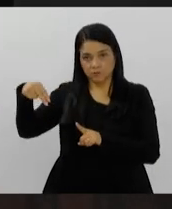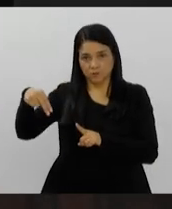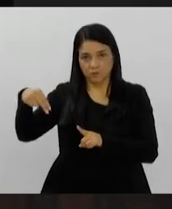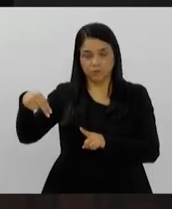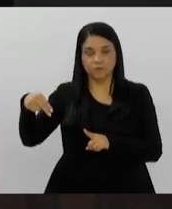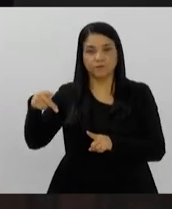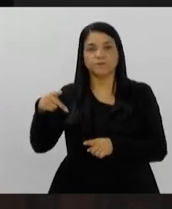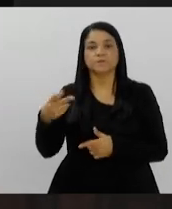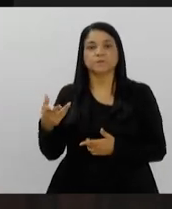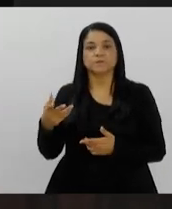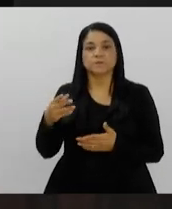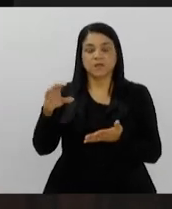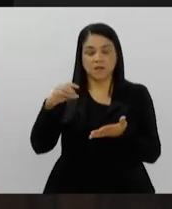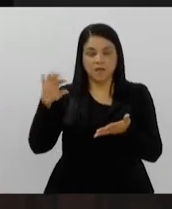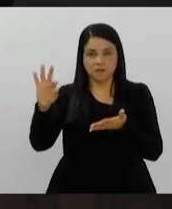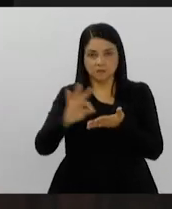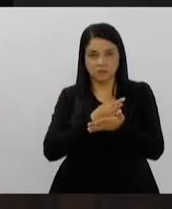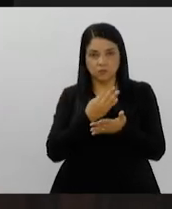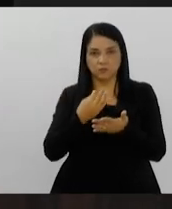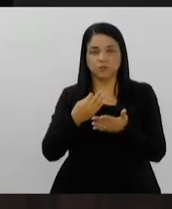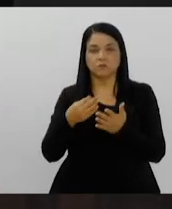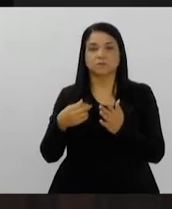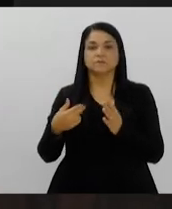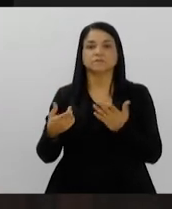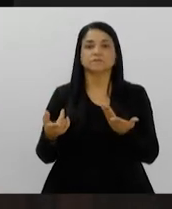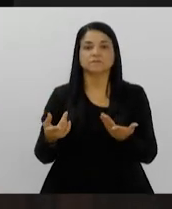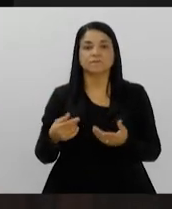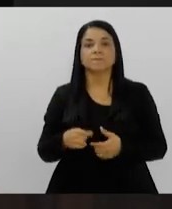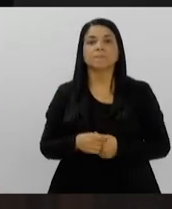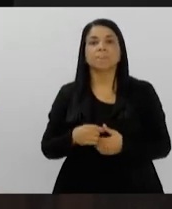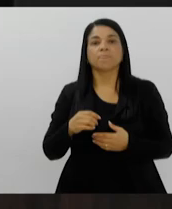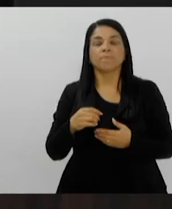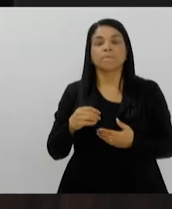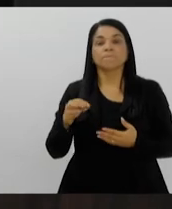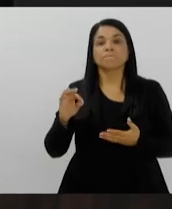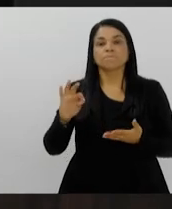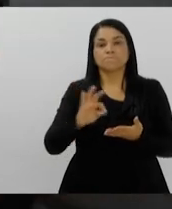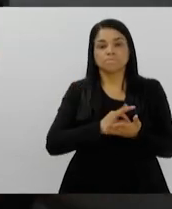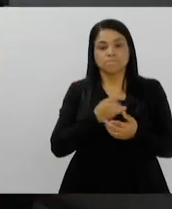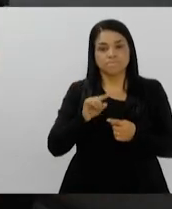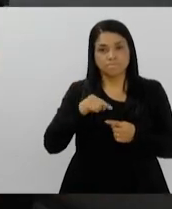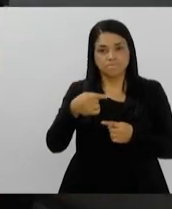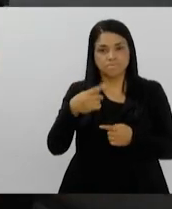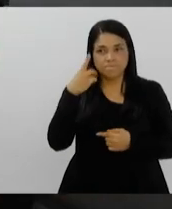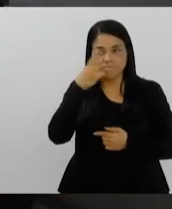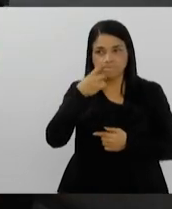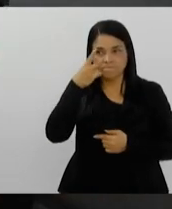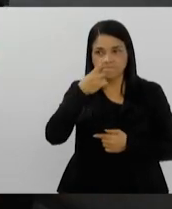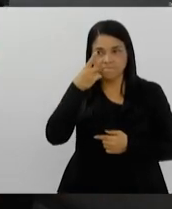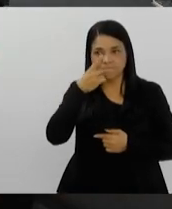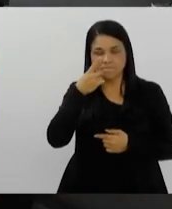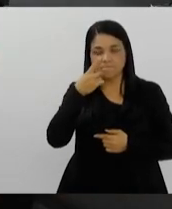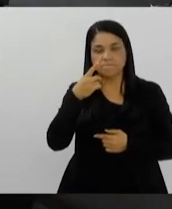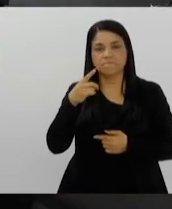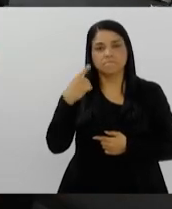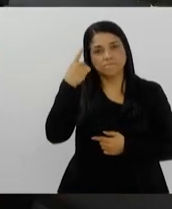do requerimento. Próxima inscrita é a deputada Dani Monteiro. Vossa Excelência dispõe de 10